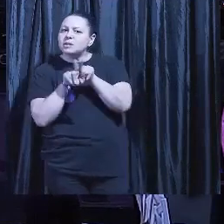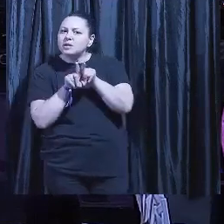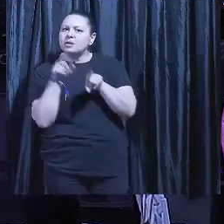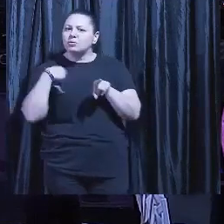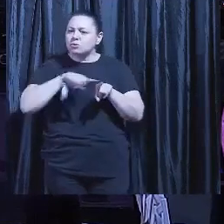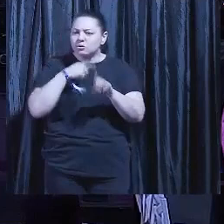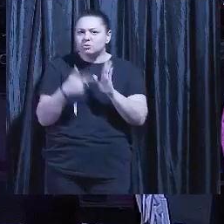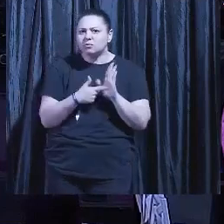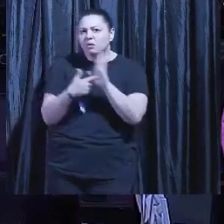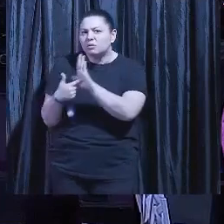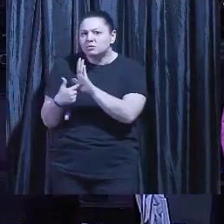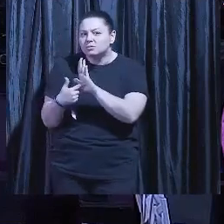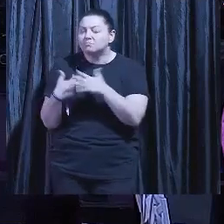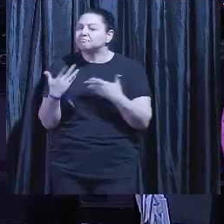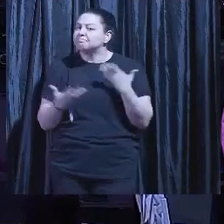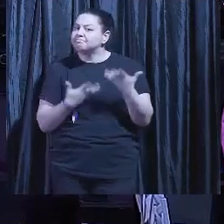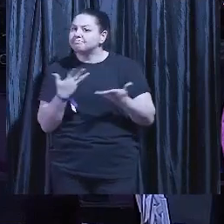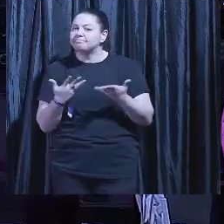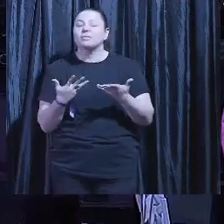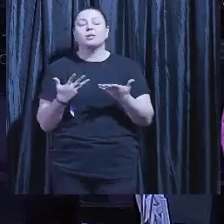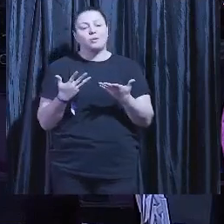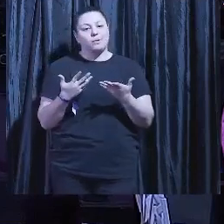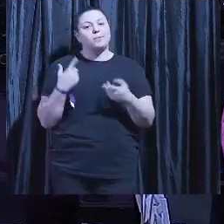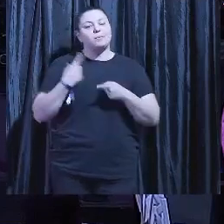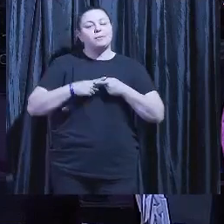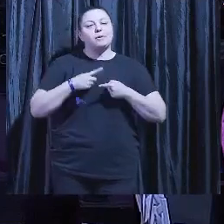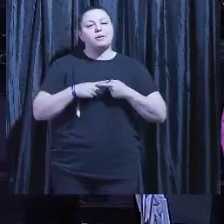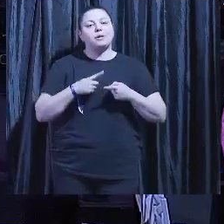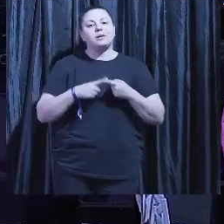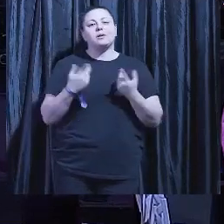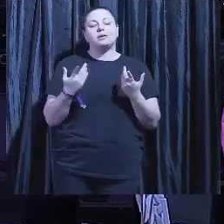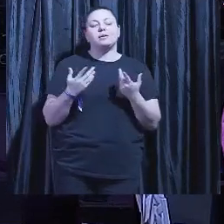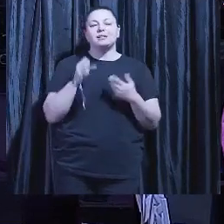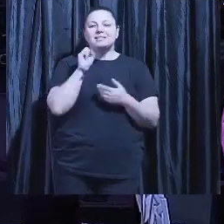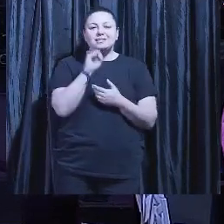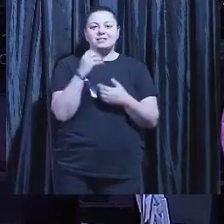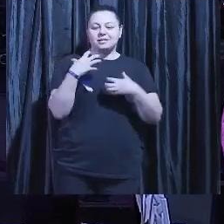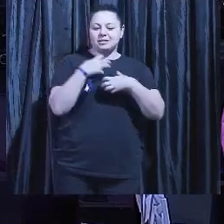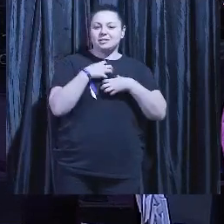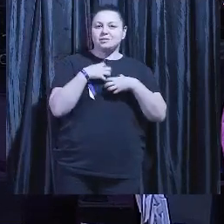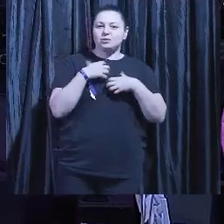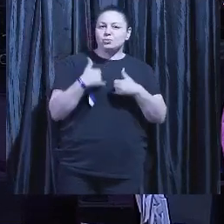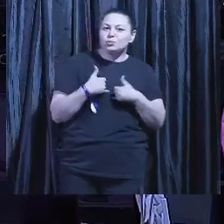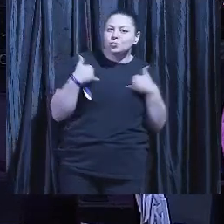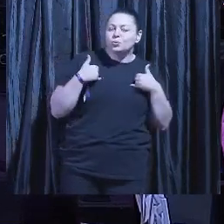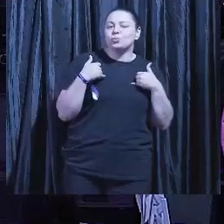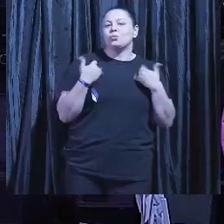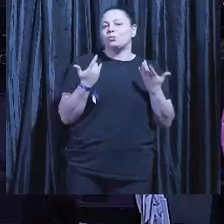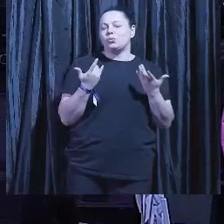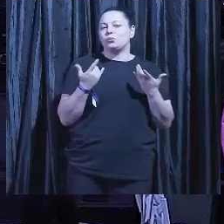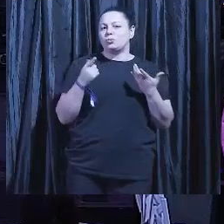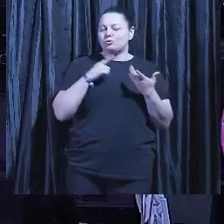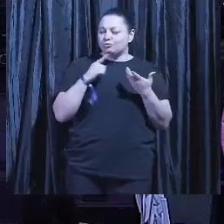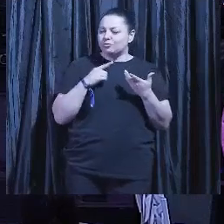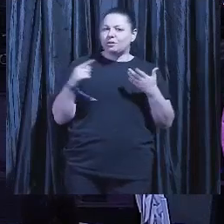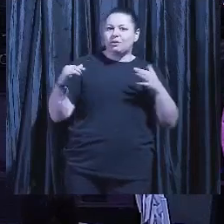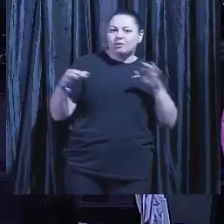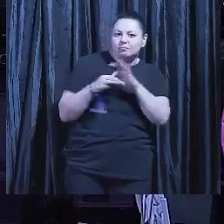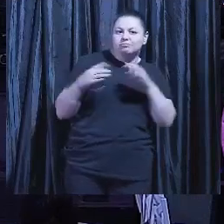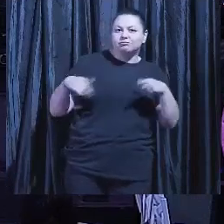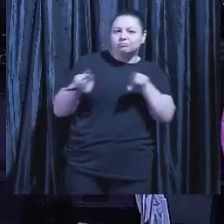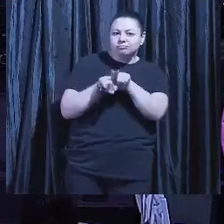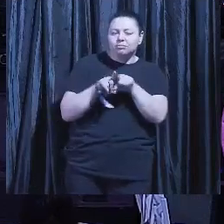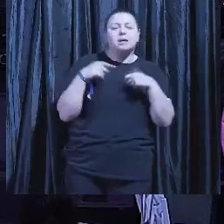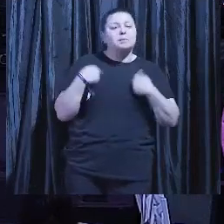é isso, né? Quando você traz que sente orgulho de ver eu fazendo as pontes, a gente também